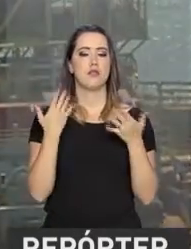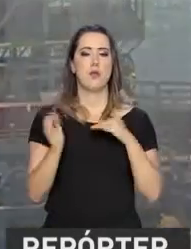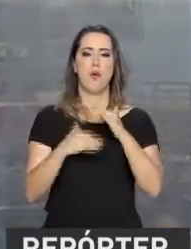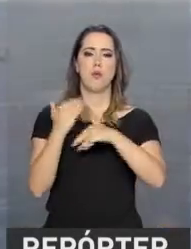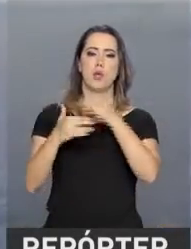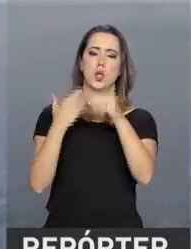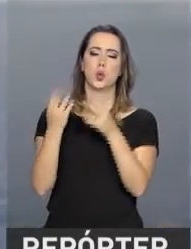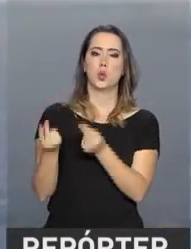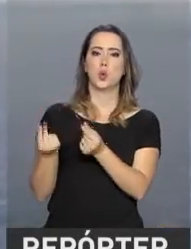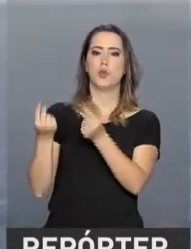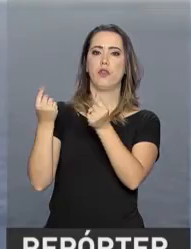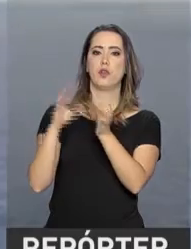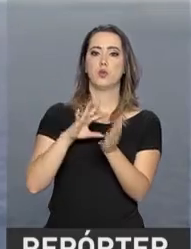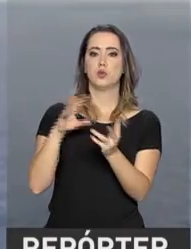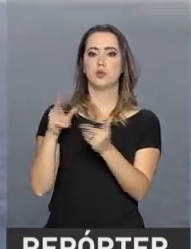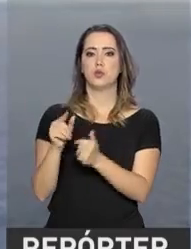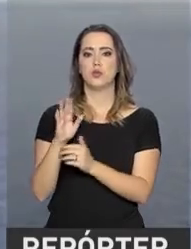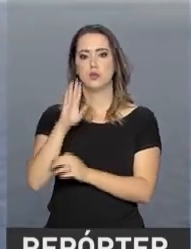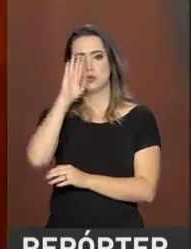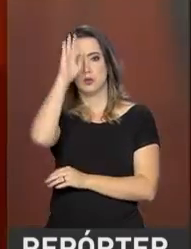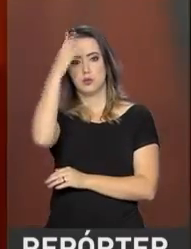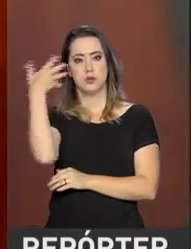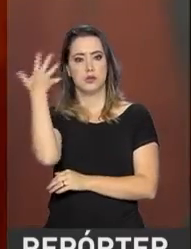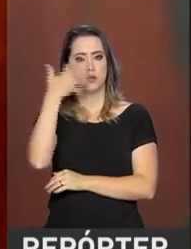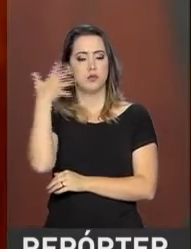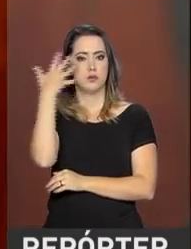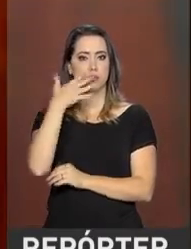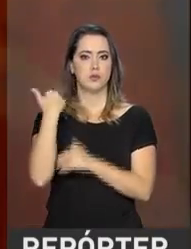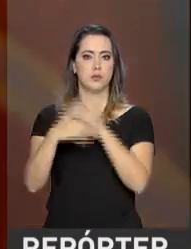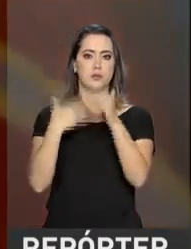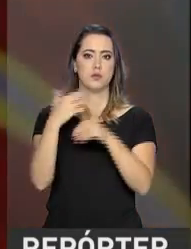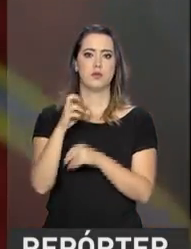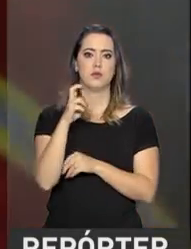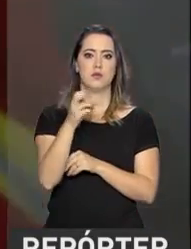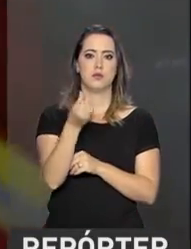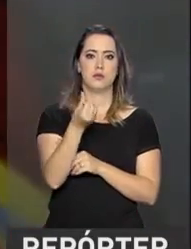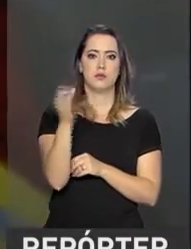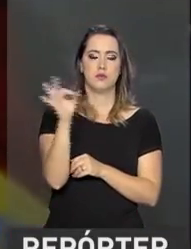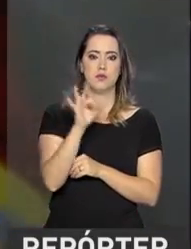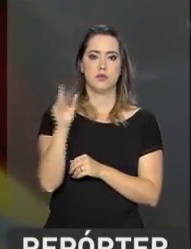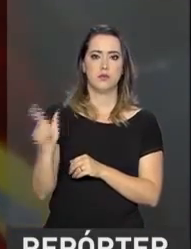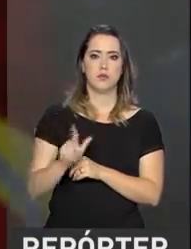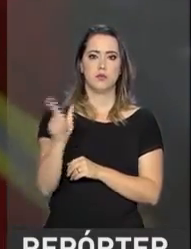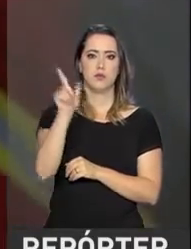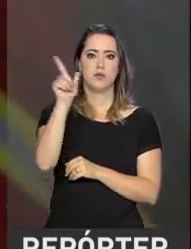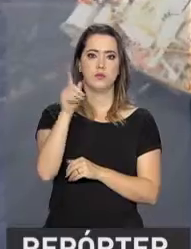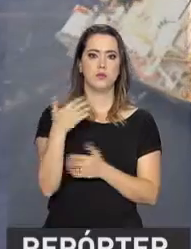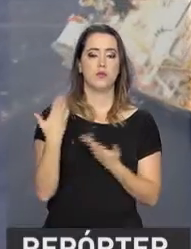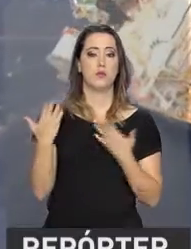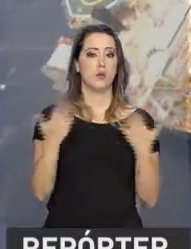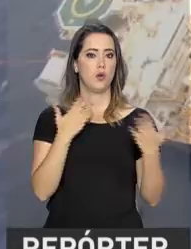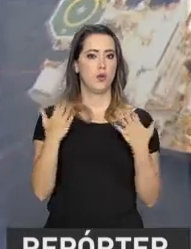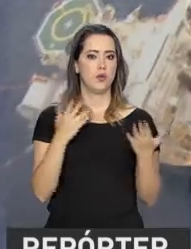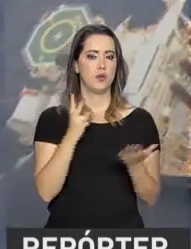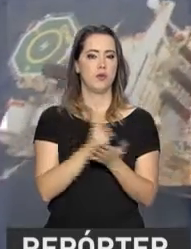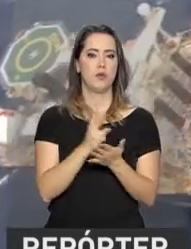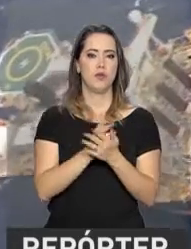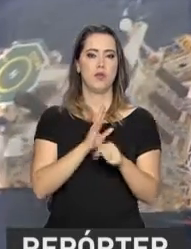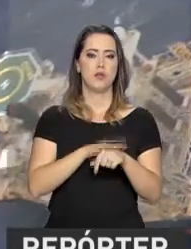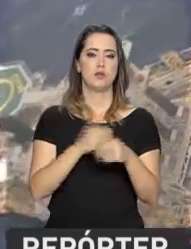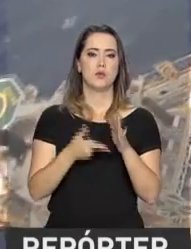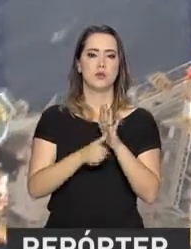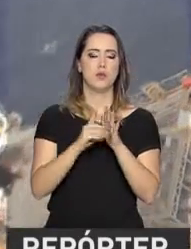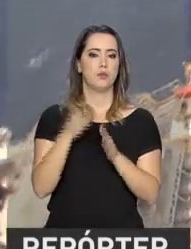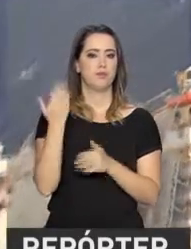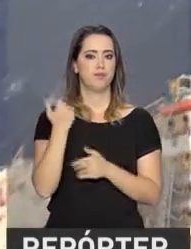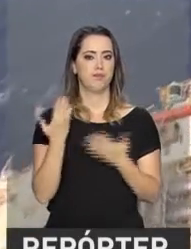cotações internacionais do petróleo é a principal explicação para o crescimento de 56% no lucro em relação ao mesmo período